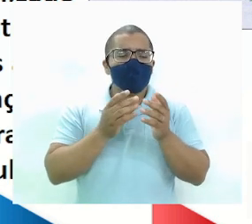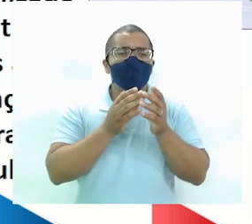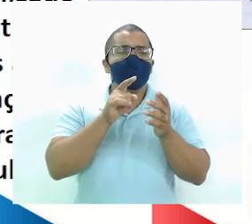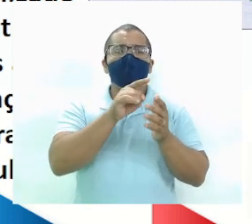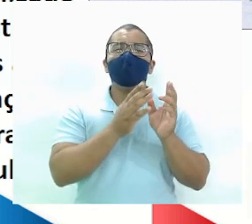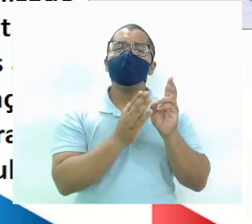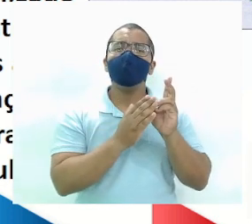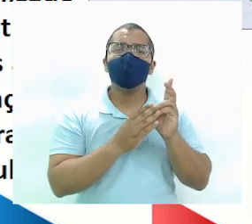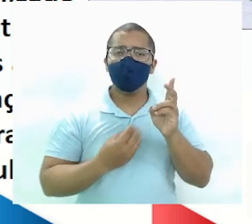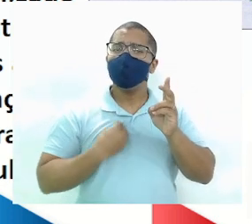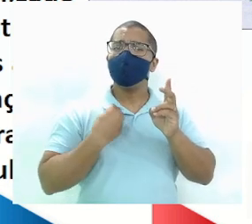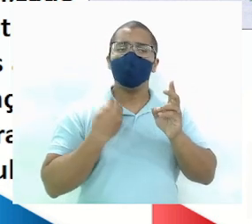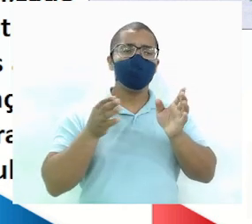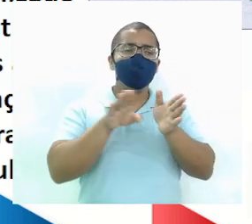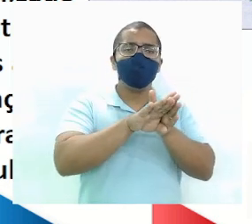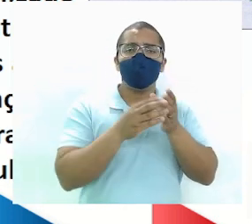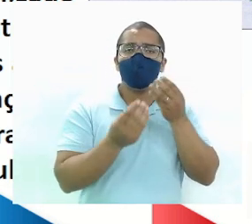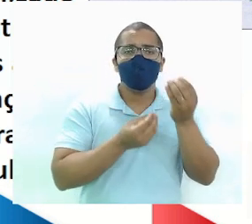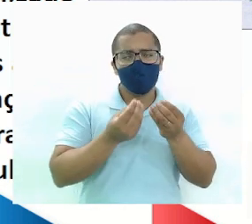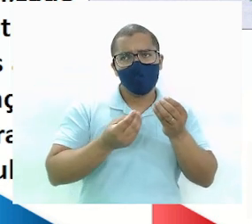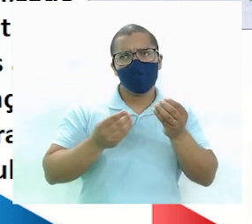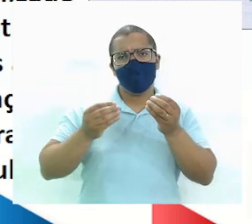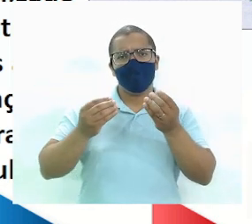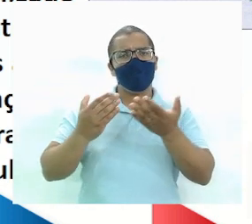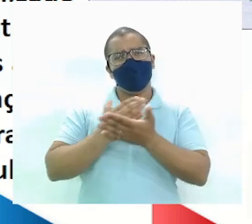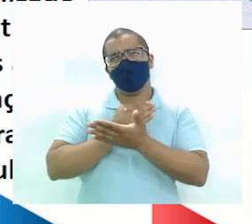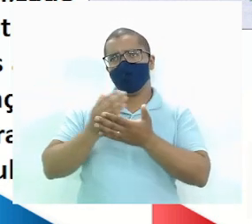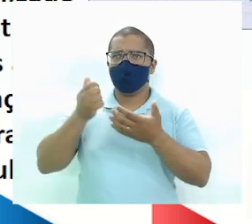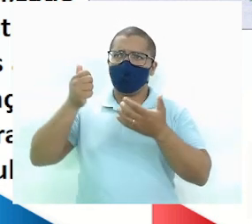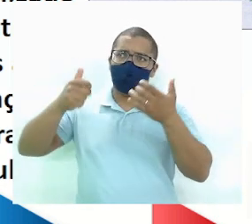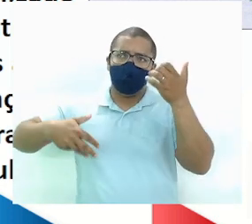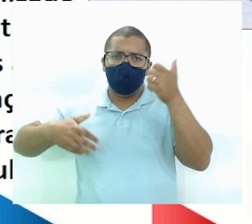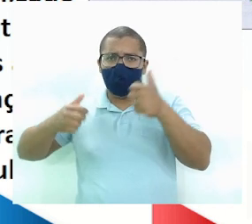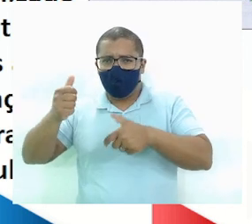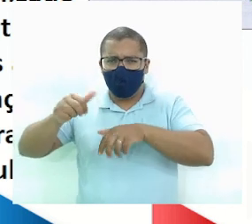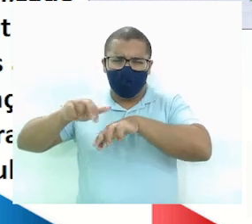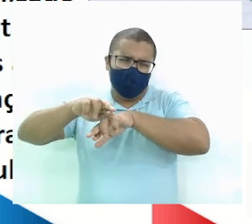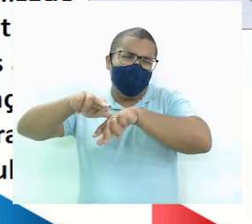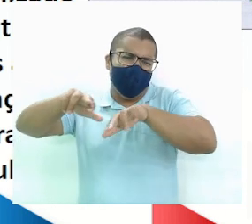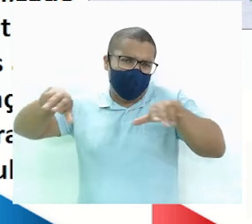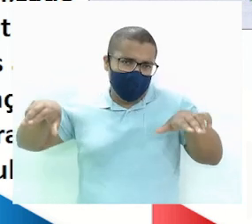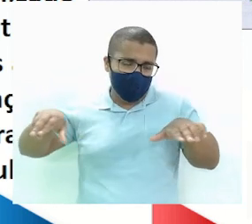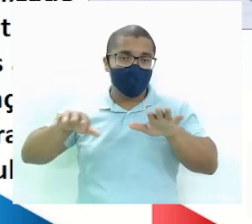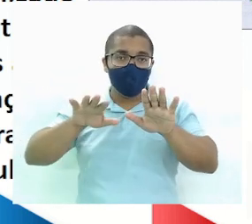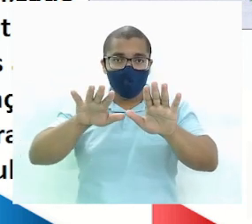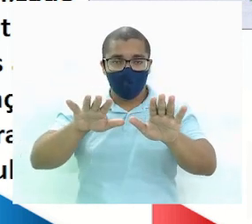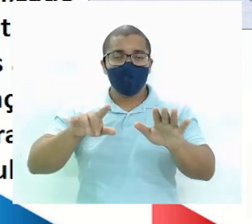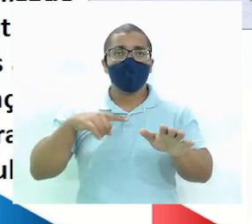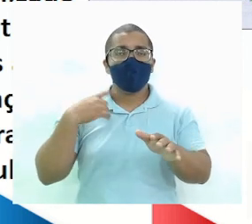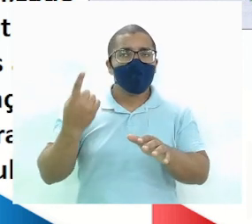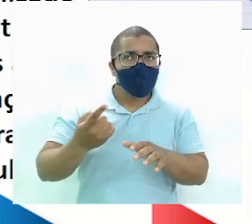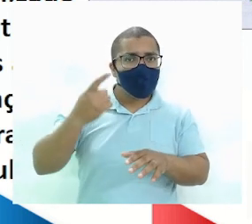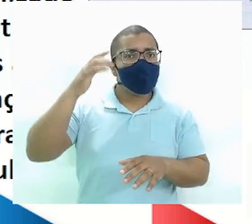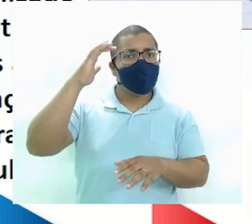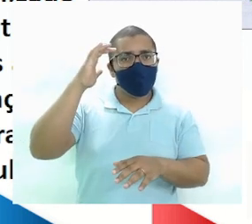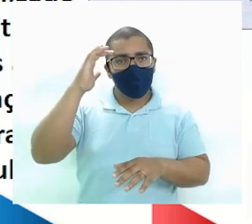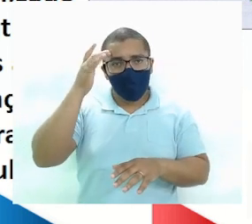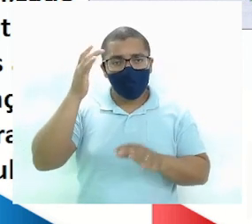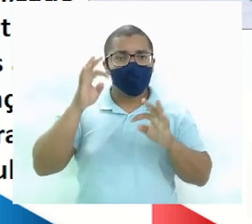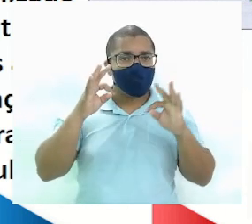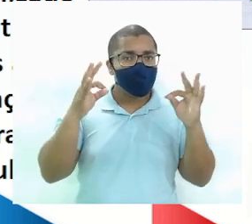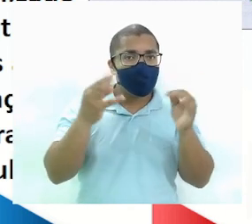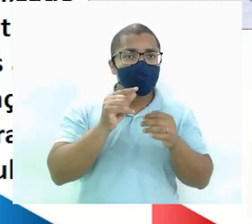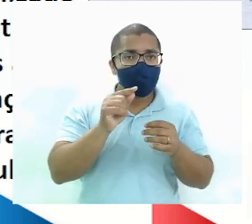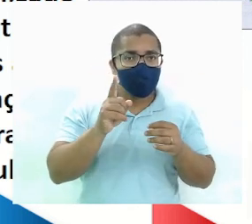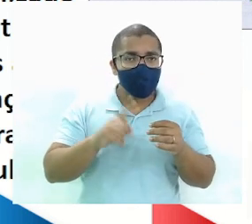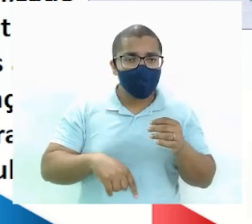continente. As teorias são diversas, mas a de maior aceitação indica que eles chegaram pelo estreito